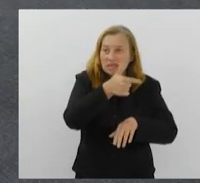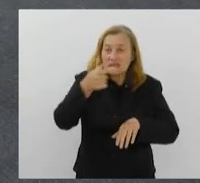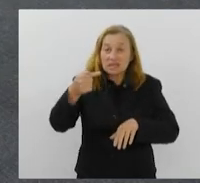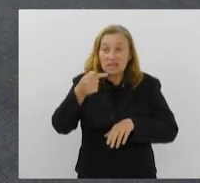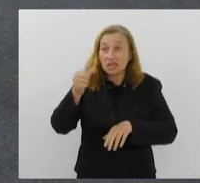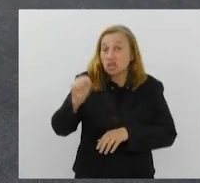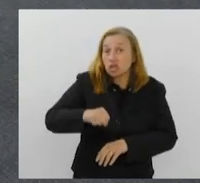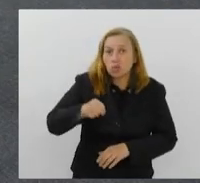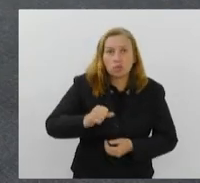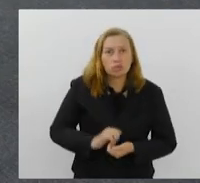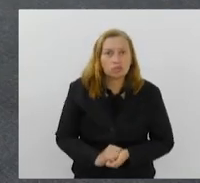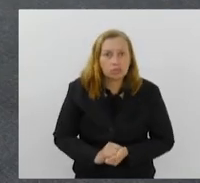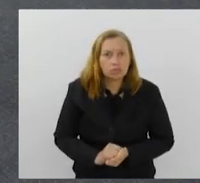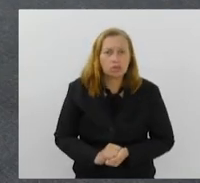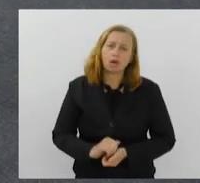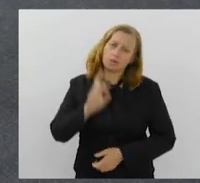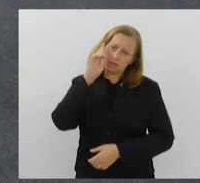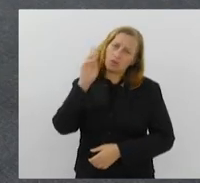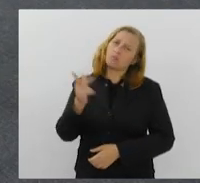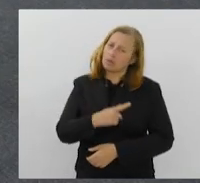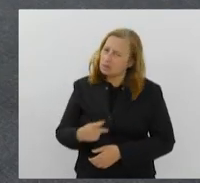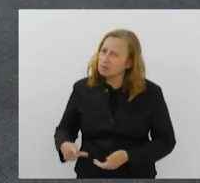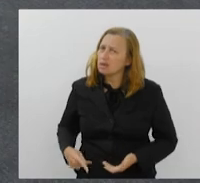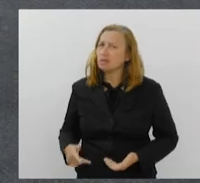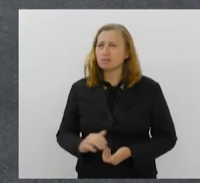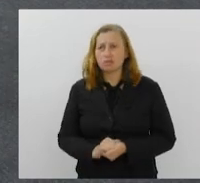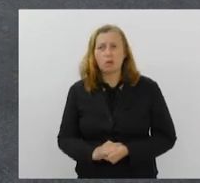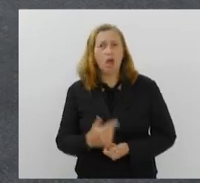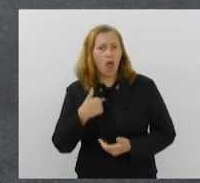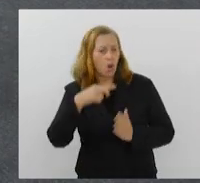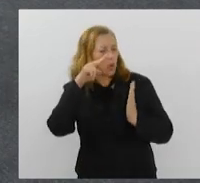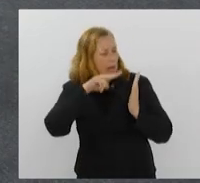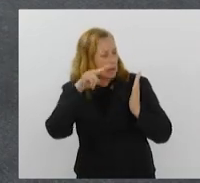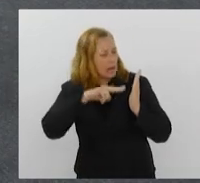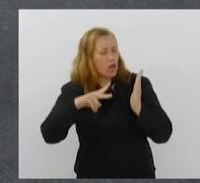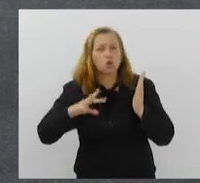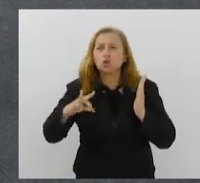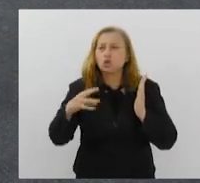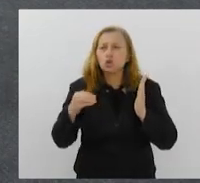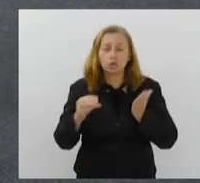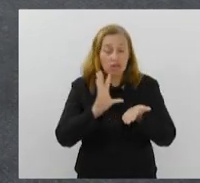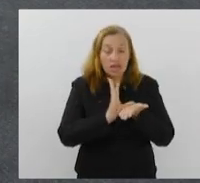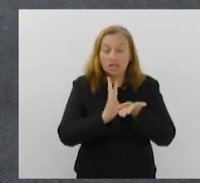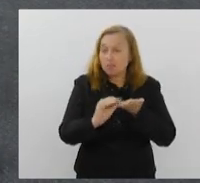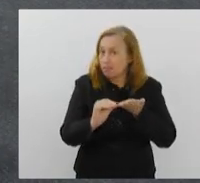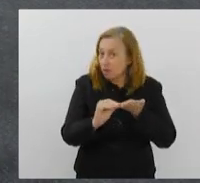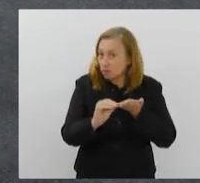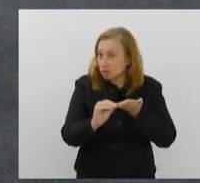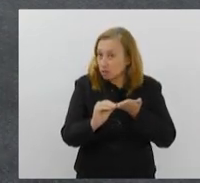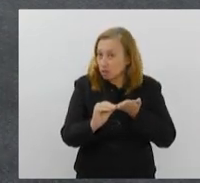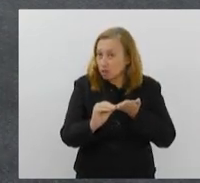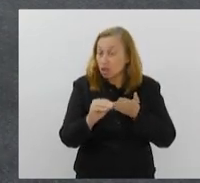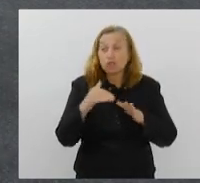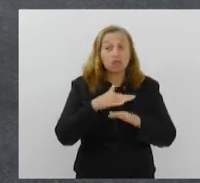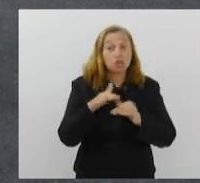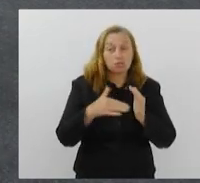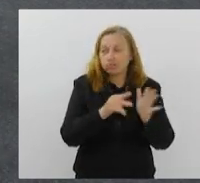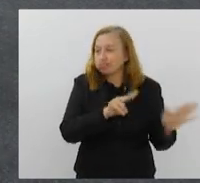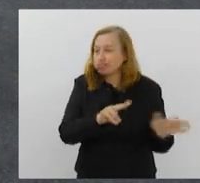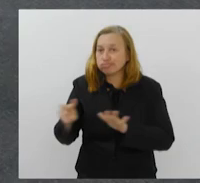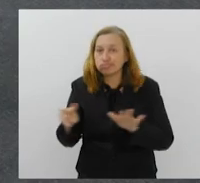segundos. Senhor presidente, eu leio todas as pautas de todas as